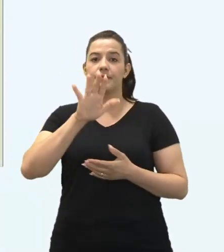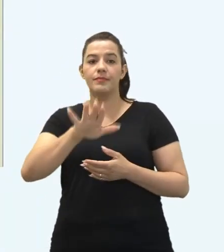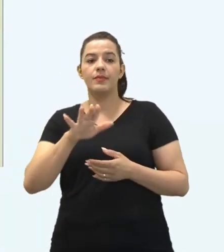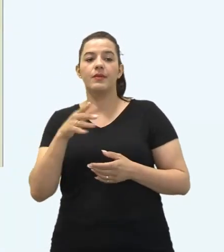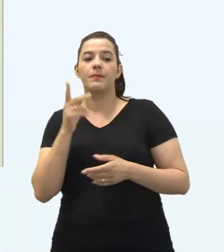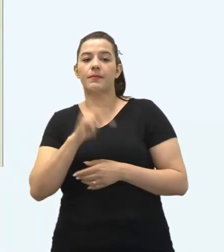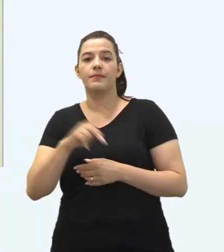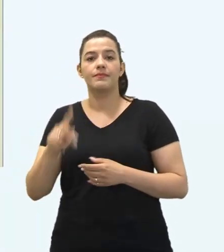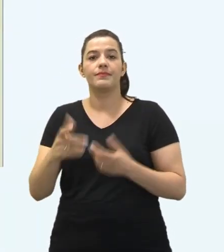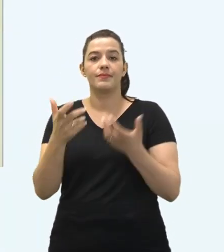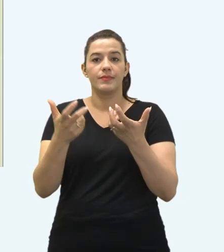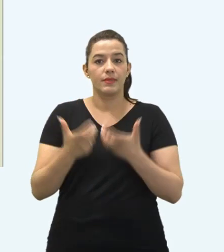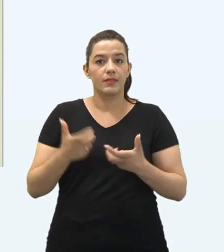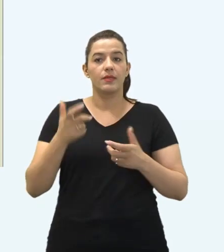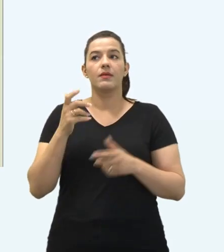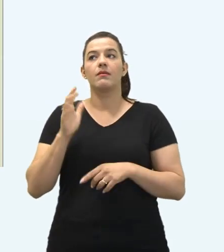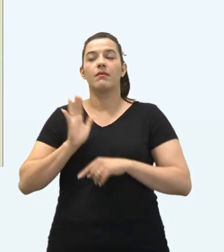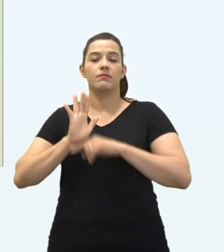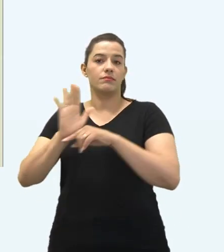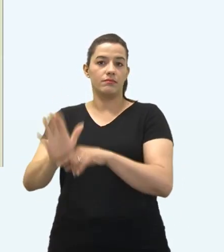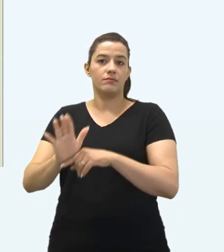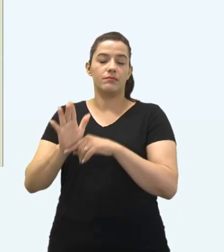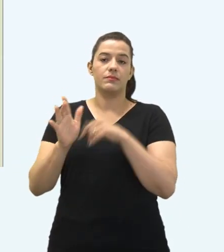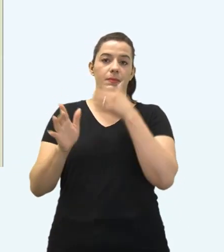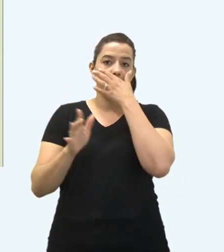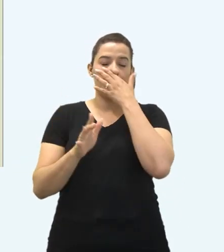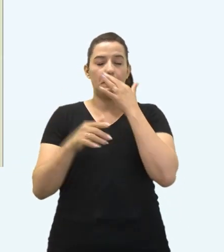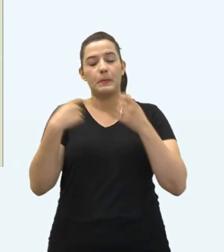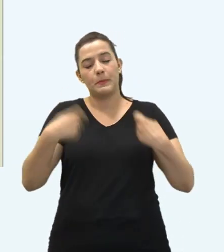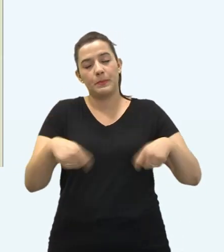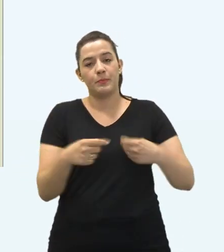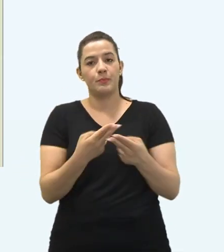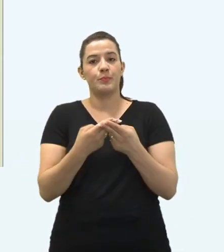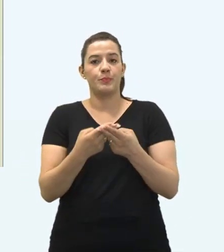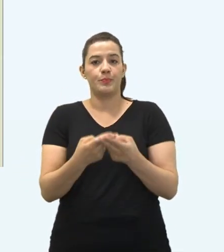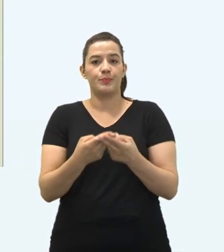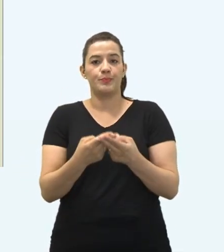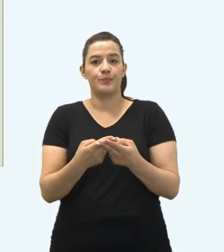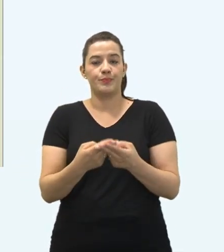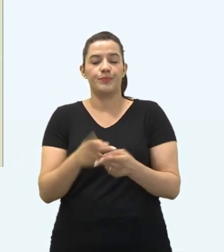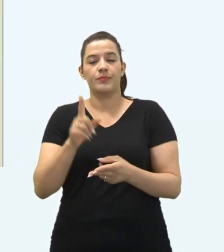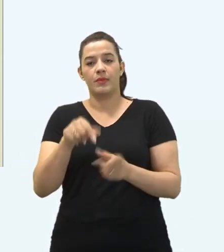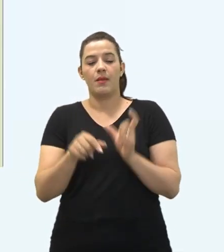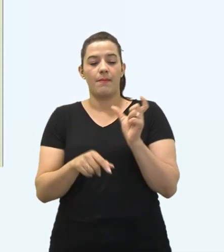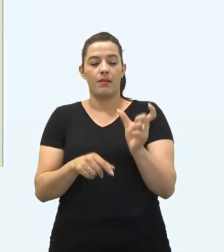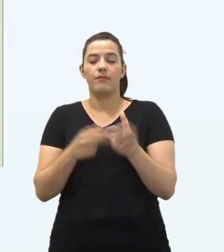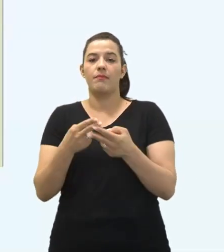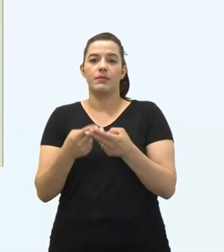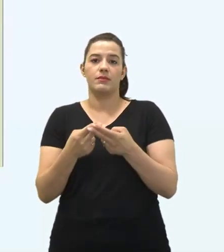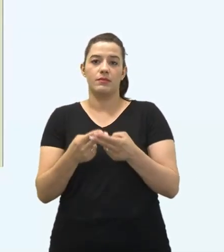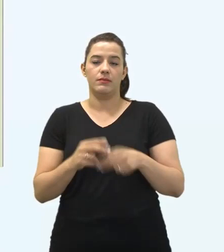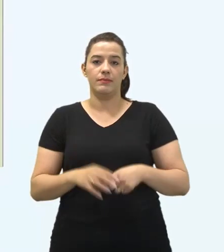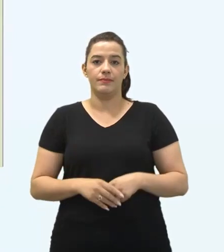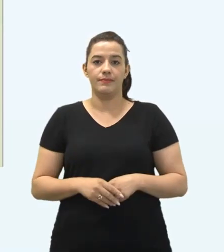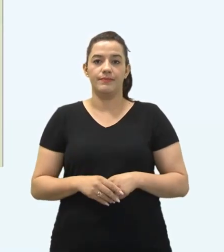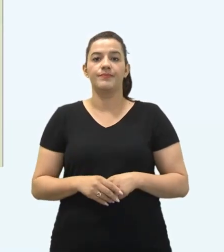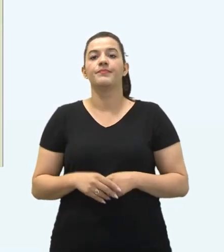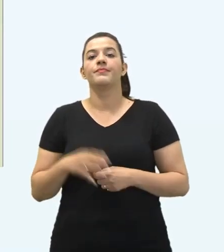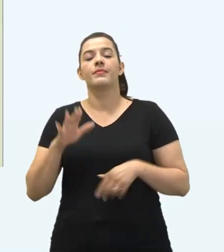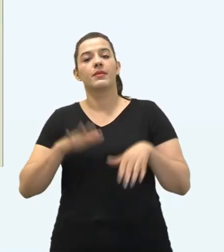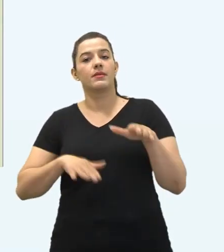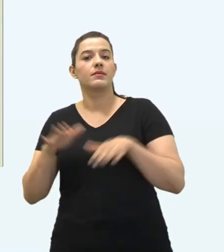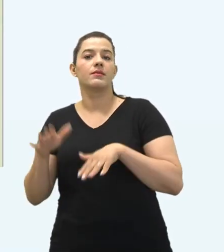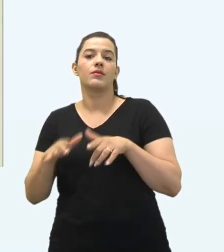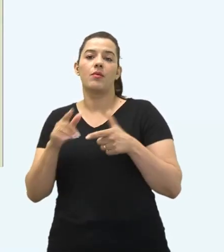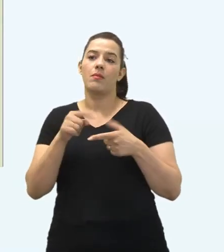professor que quiser fazer esse trabalho ele vai ter que ter paciência e essa é a palavra né os